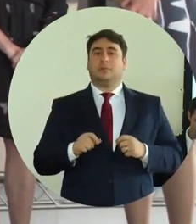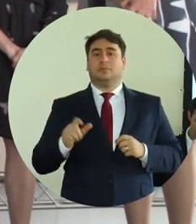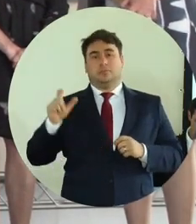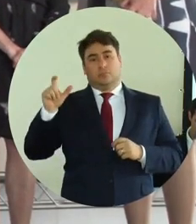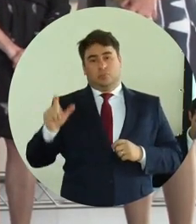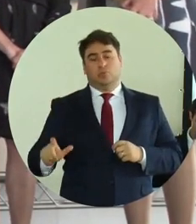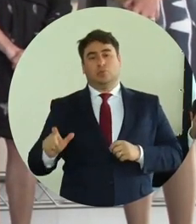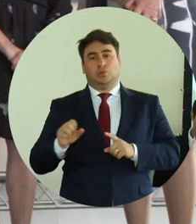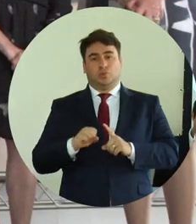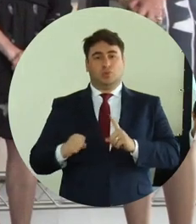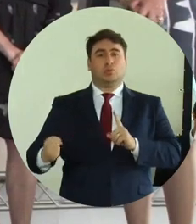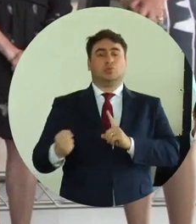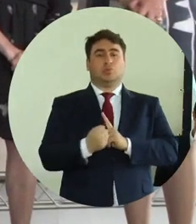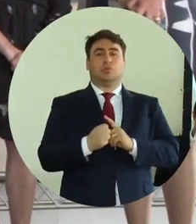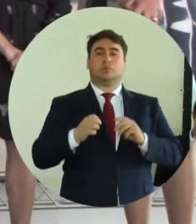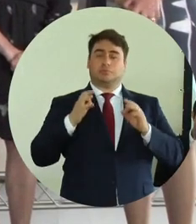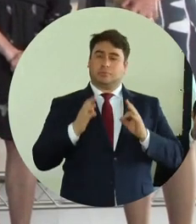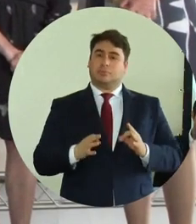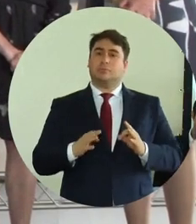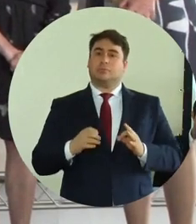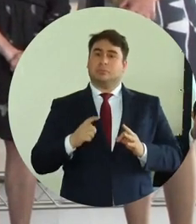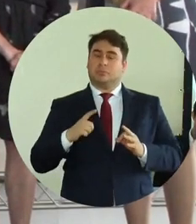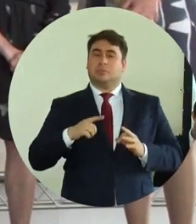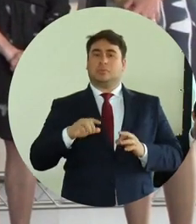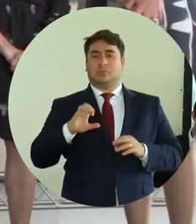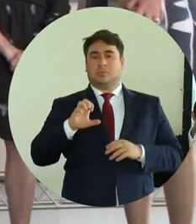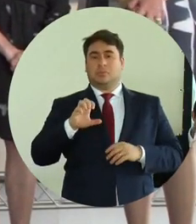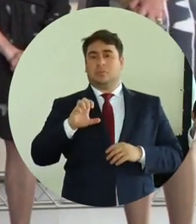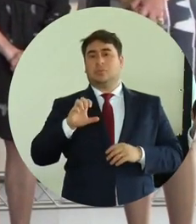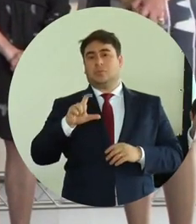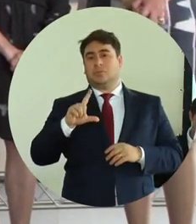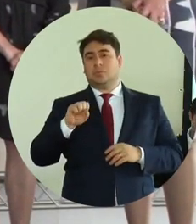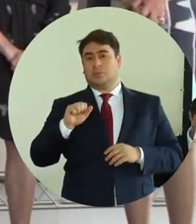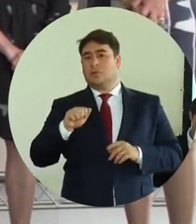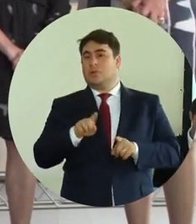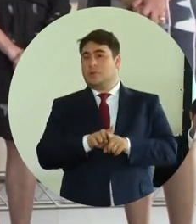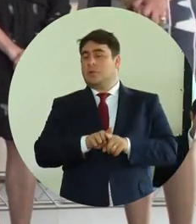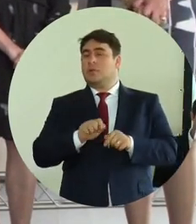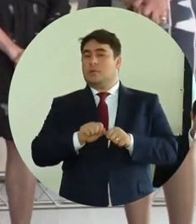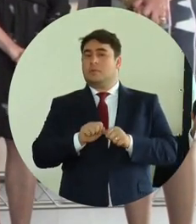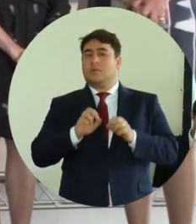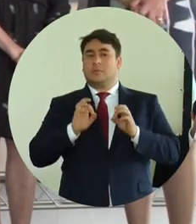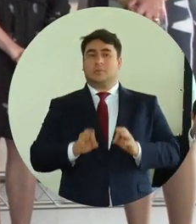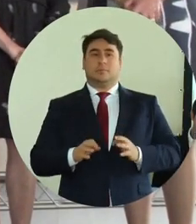modelo social da deficiência, que a Elza tanto defende, né, Elza? E,